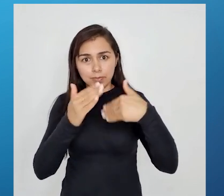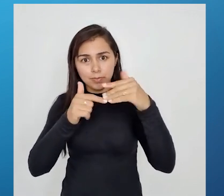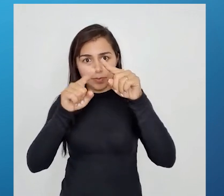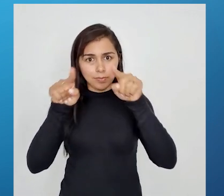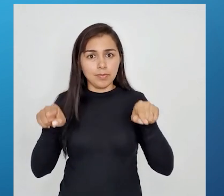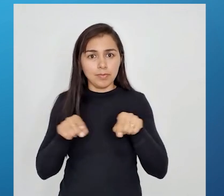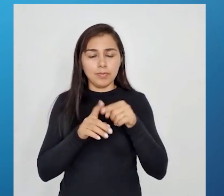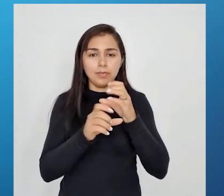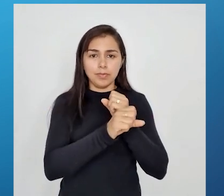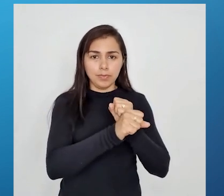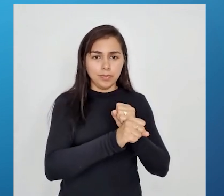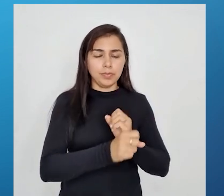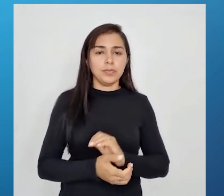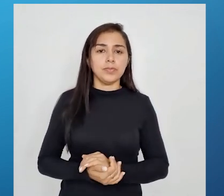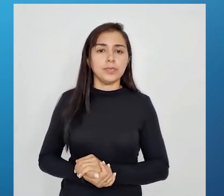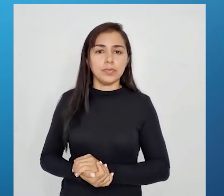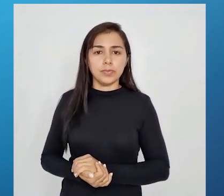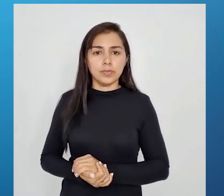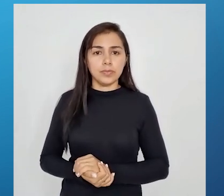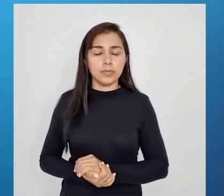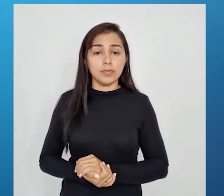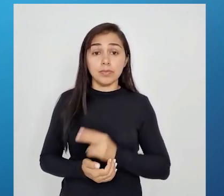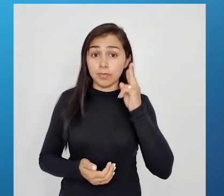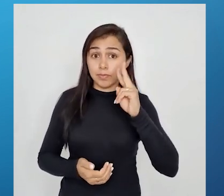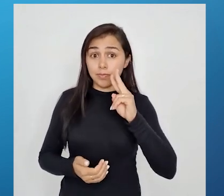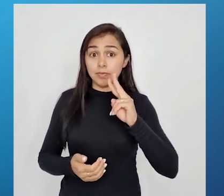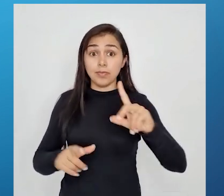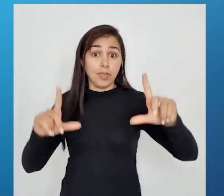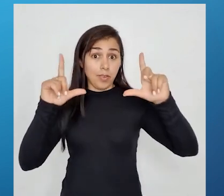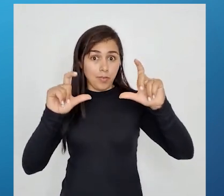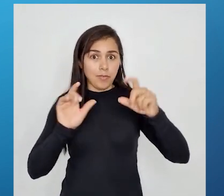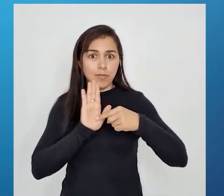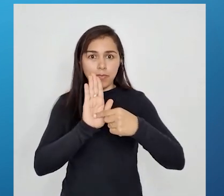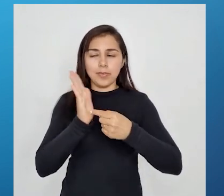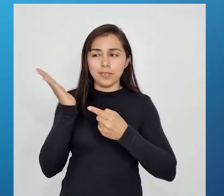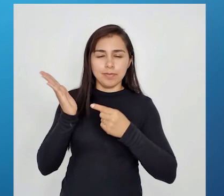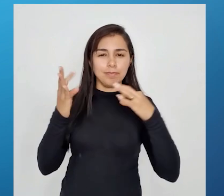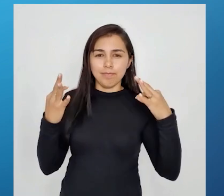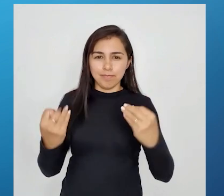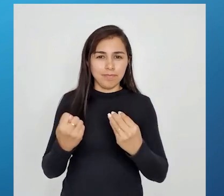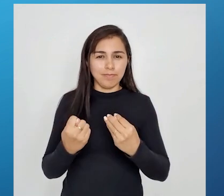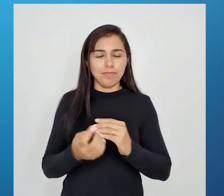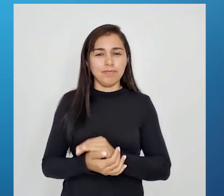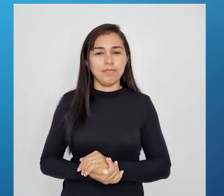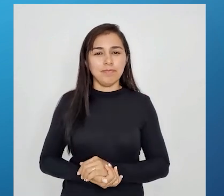nesse ramo aí. E aí uma foto dessa rapaziada.